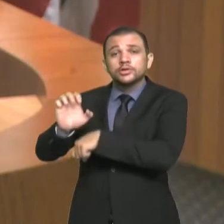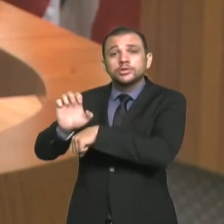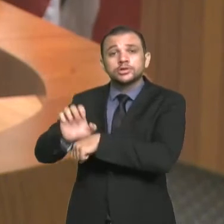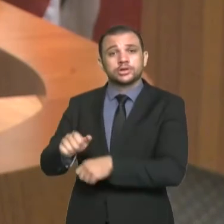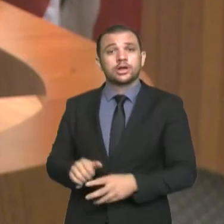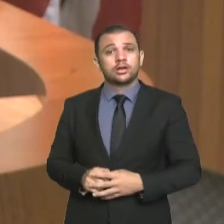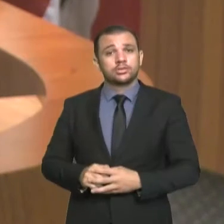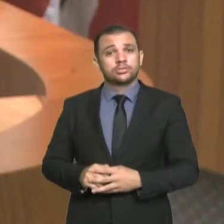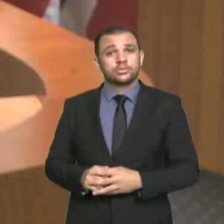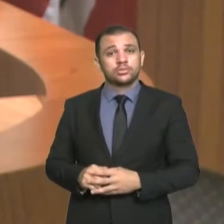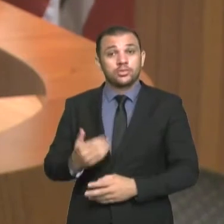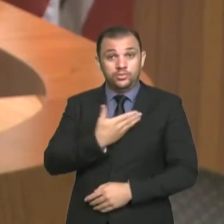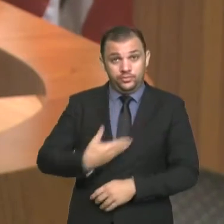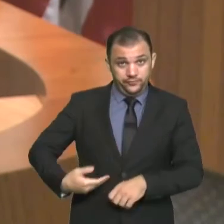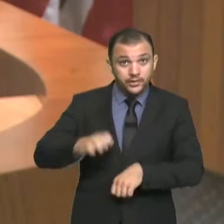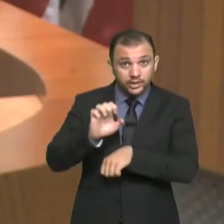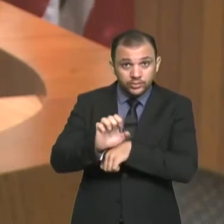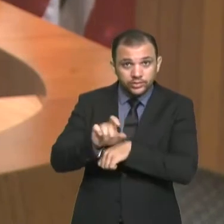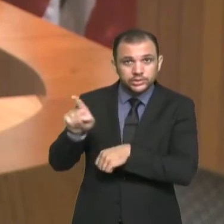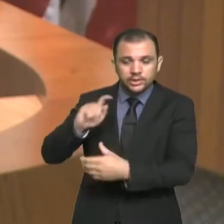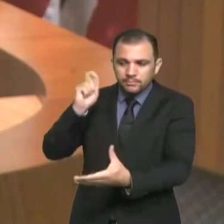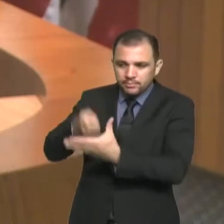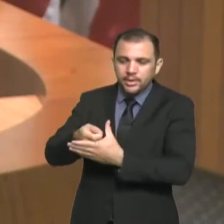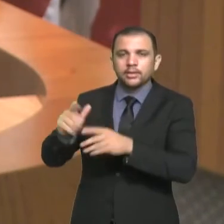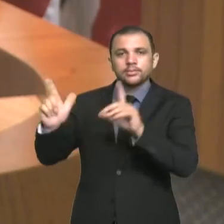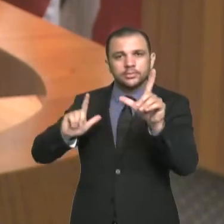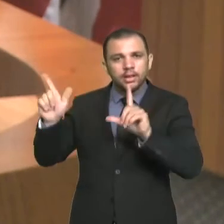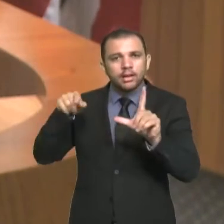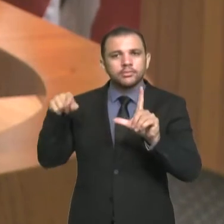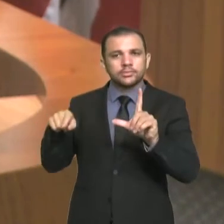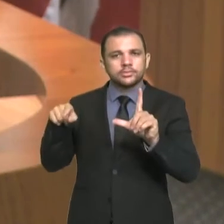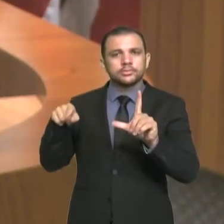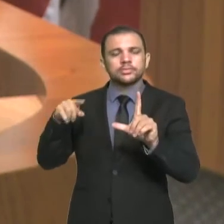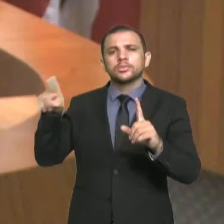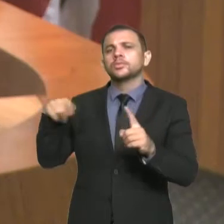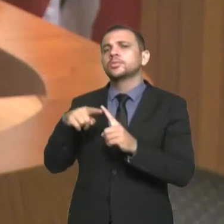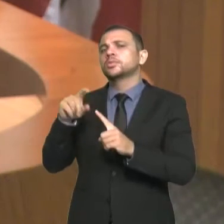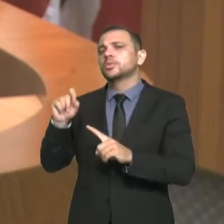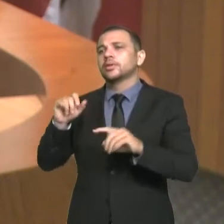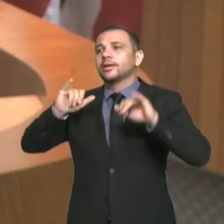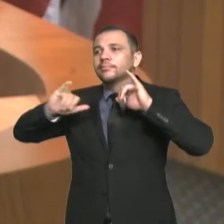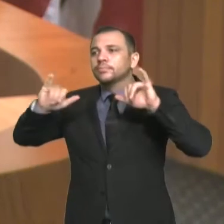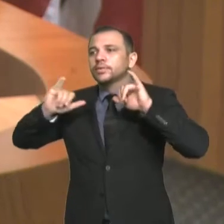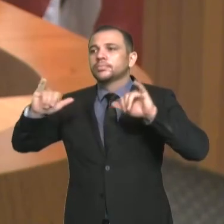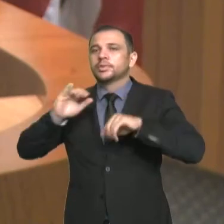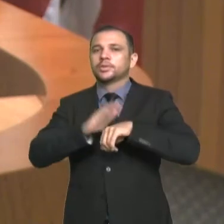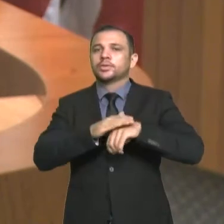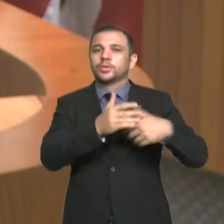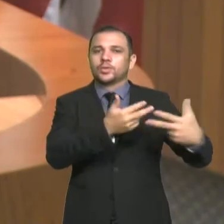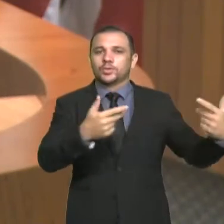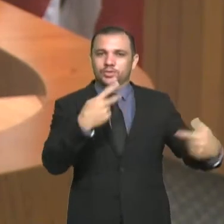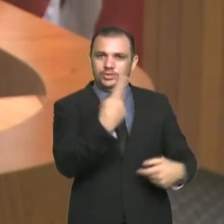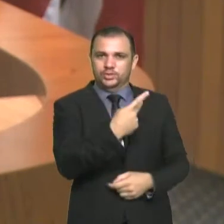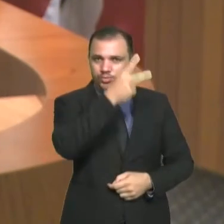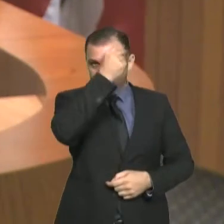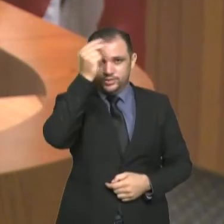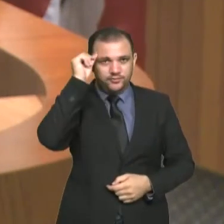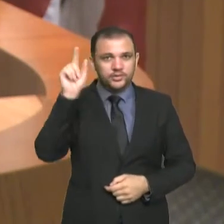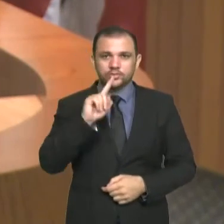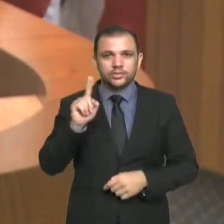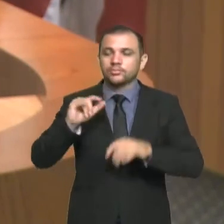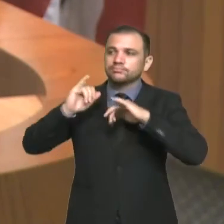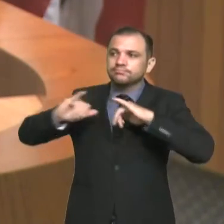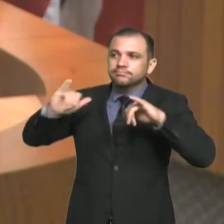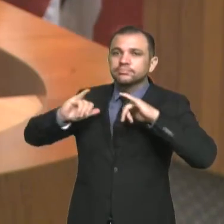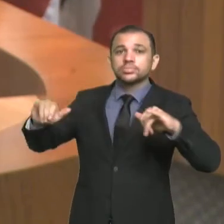Contrata um espaço na TV, não para poder ficar divulgando o prefeito, mas contrata um espaço na